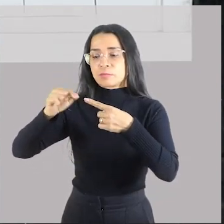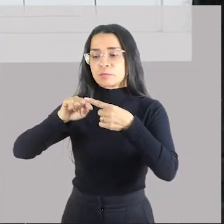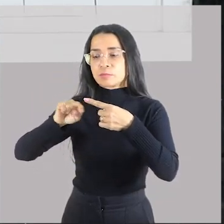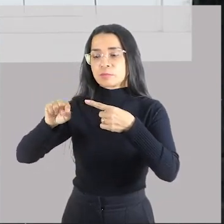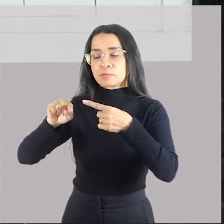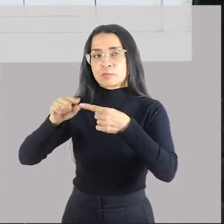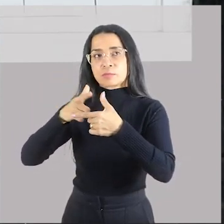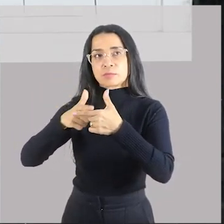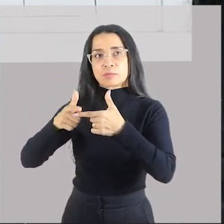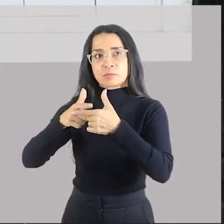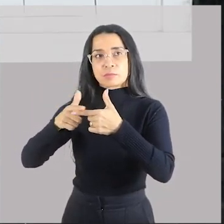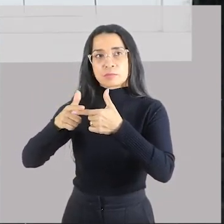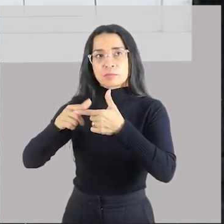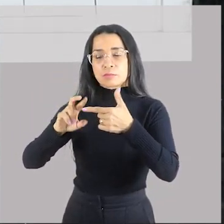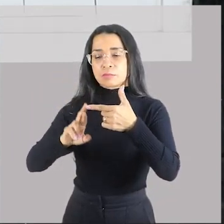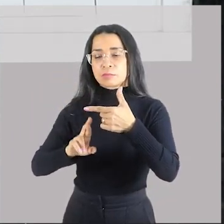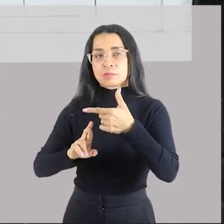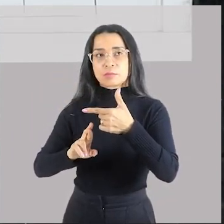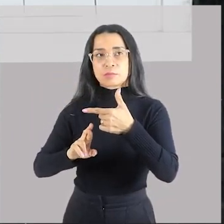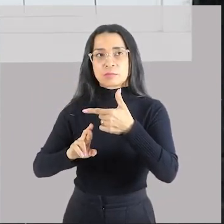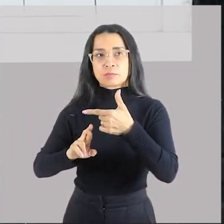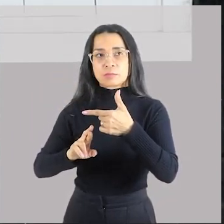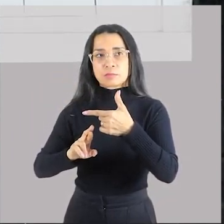dividido pela hipotenusa, que é R.